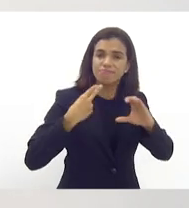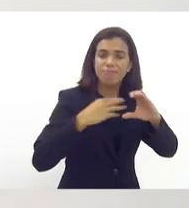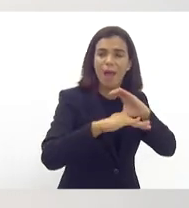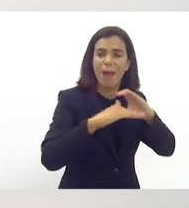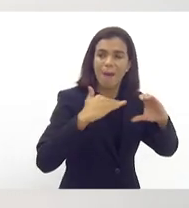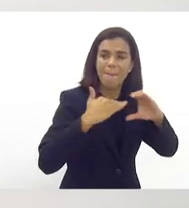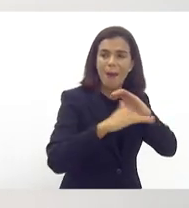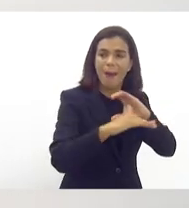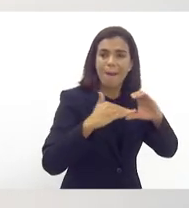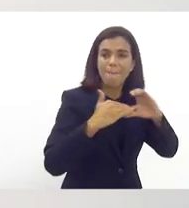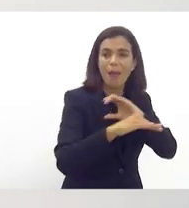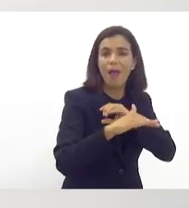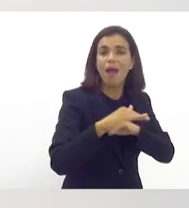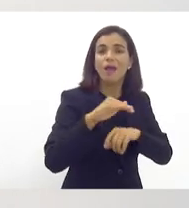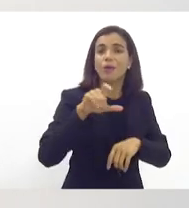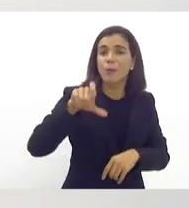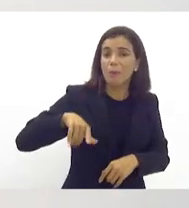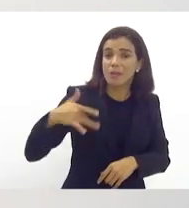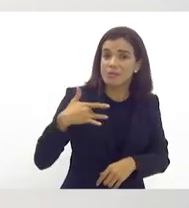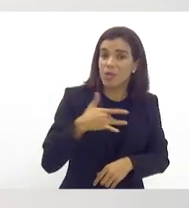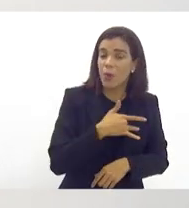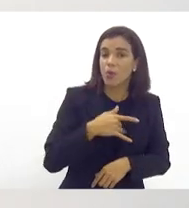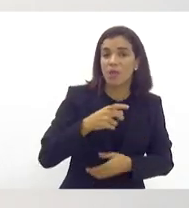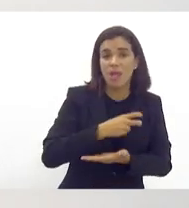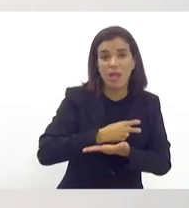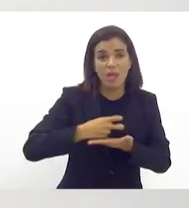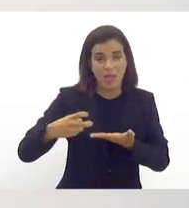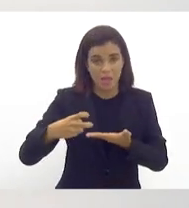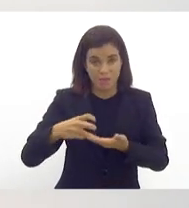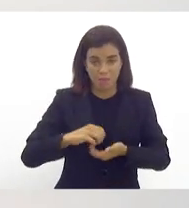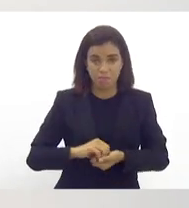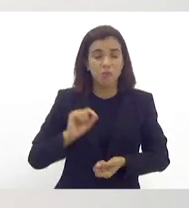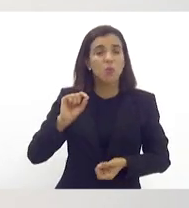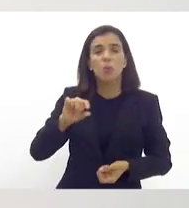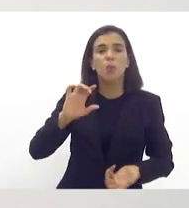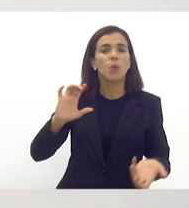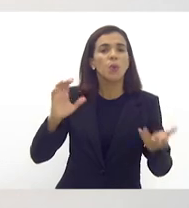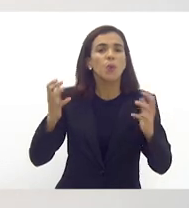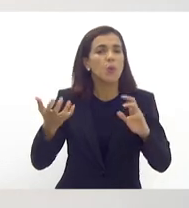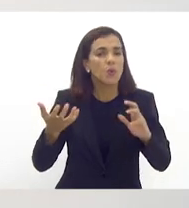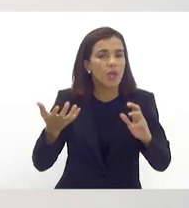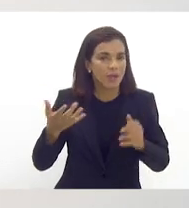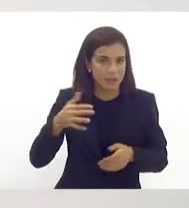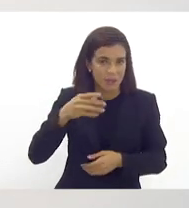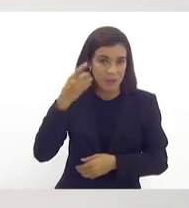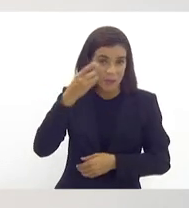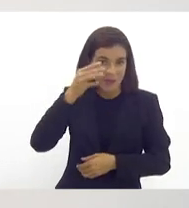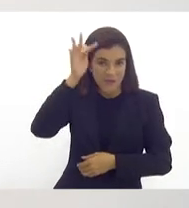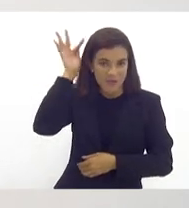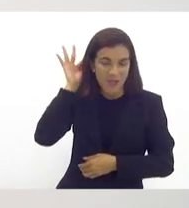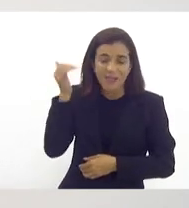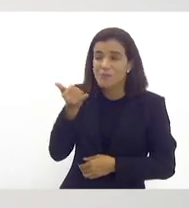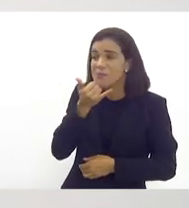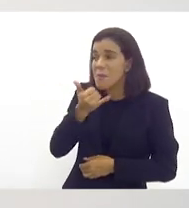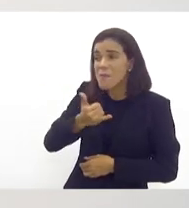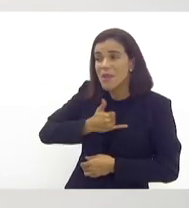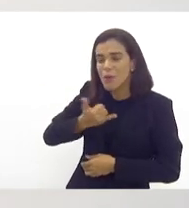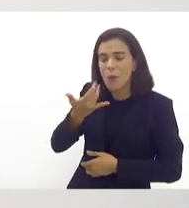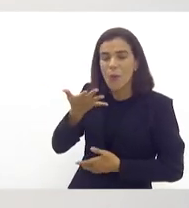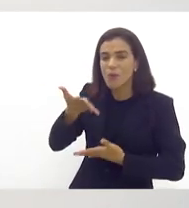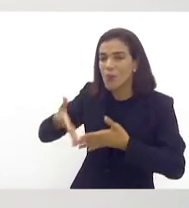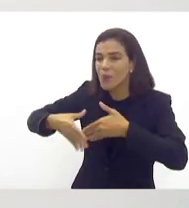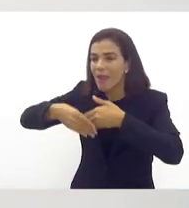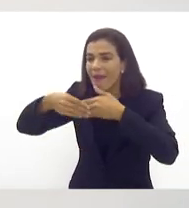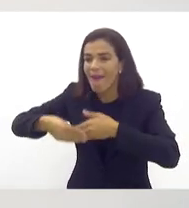e avisando que o plano iria acabar o que que aconteceu e aí Deputado Fred Pacheco Desculpa não ter cumprimentado nervoso aqui